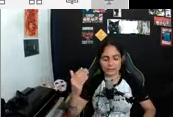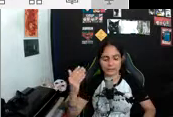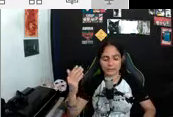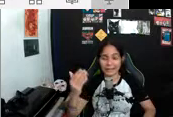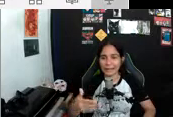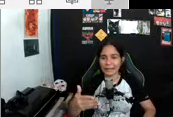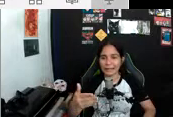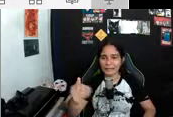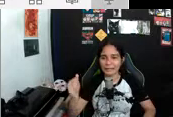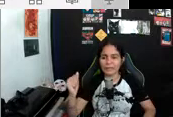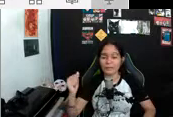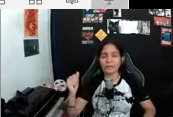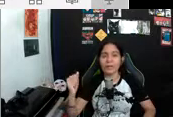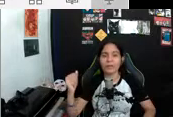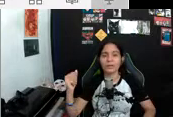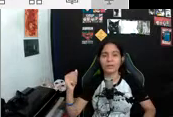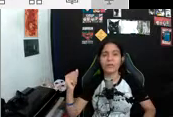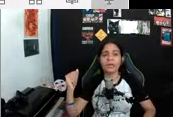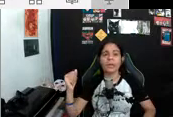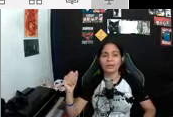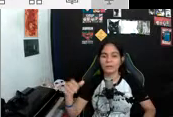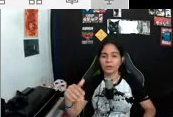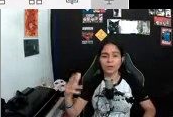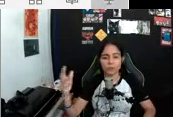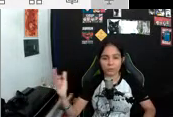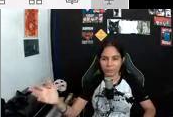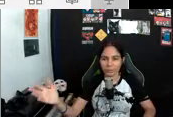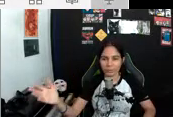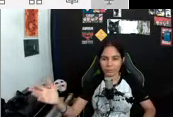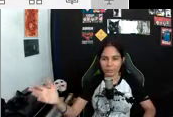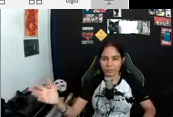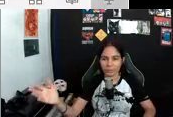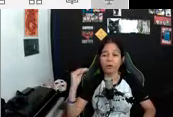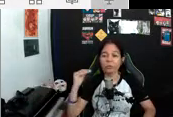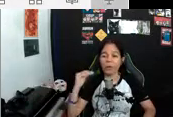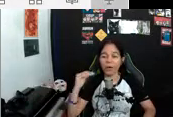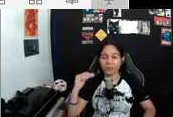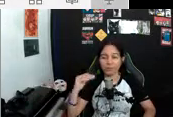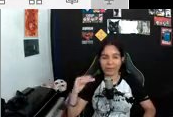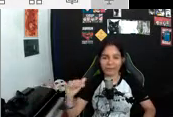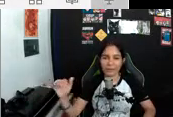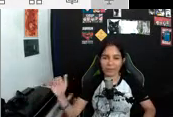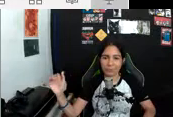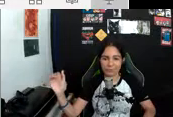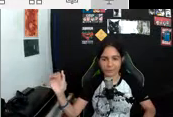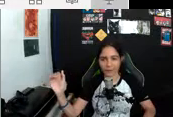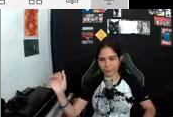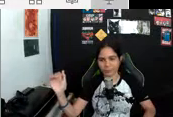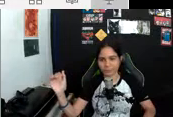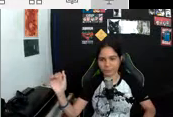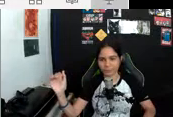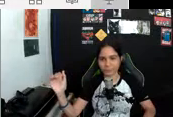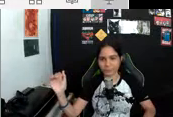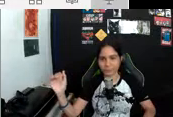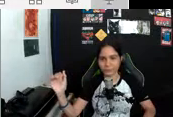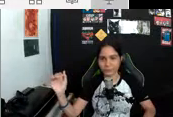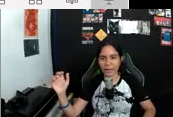da classe, né, da enfermagem, assim como o pessoal da medicina, não pode parar